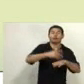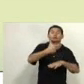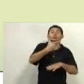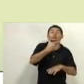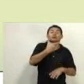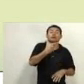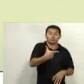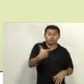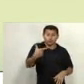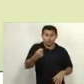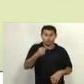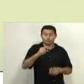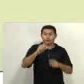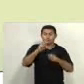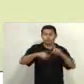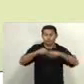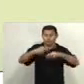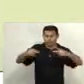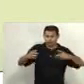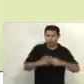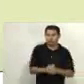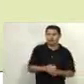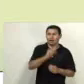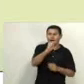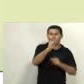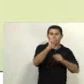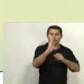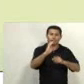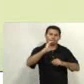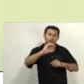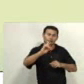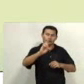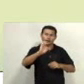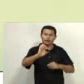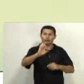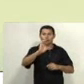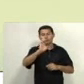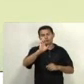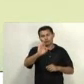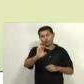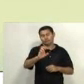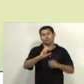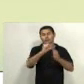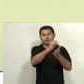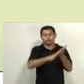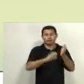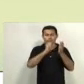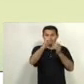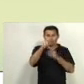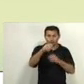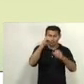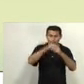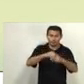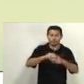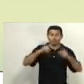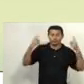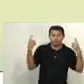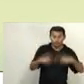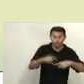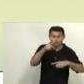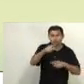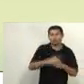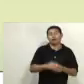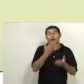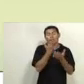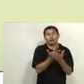220 unidades? Alternativas A, B, C, D ou E. Esse exercício que eu coloco de desafio para vocês,